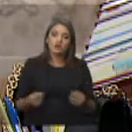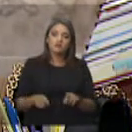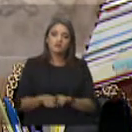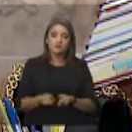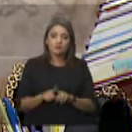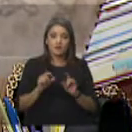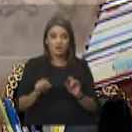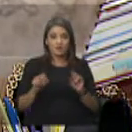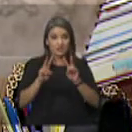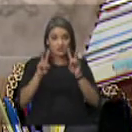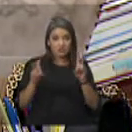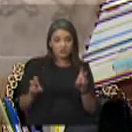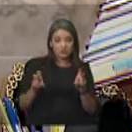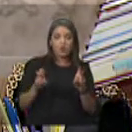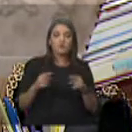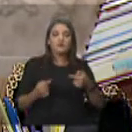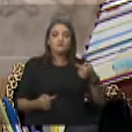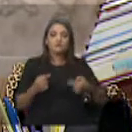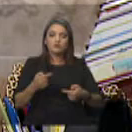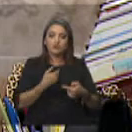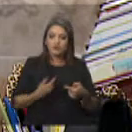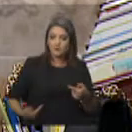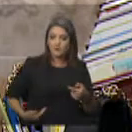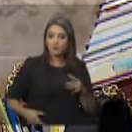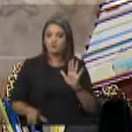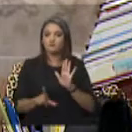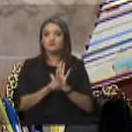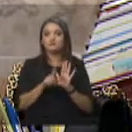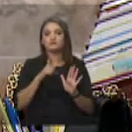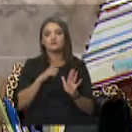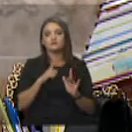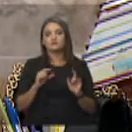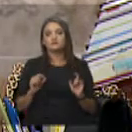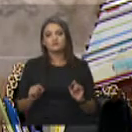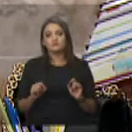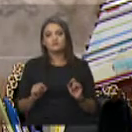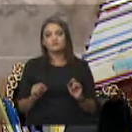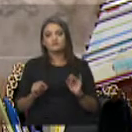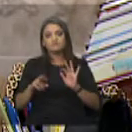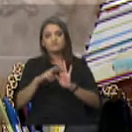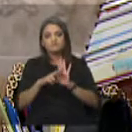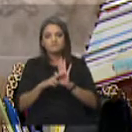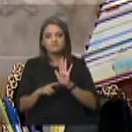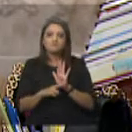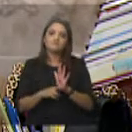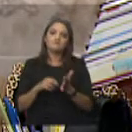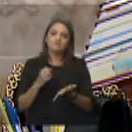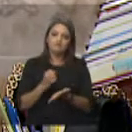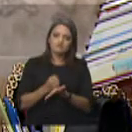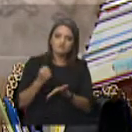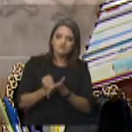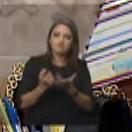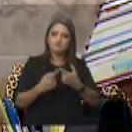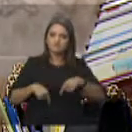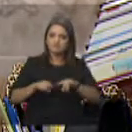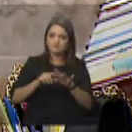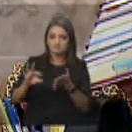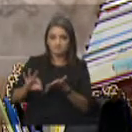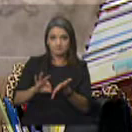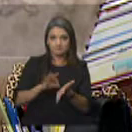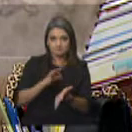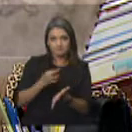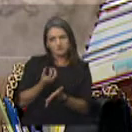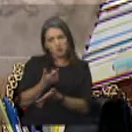relacionado à execução de política pública prevista em lei e regulamentados ou respaldado em contratos, convênios ou instrumentos